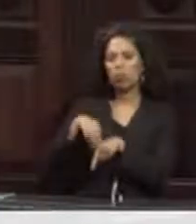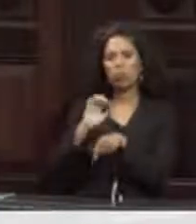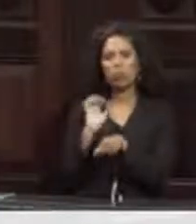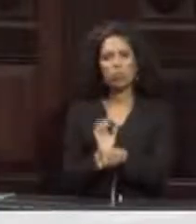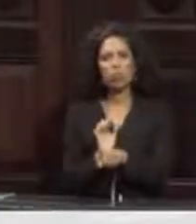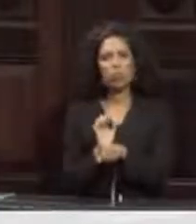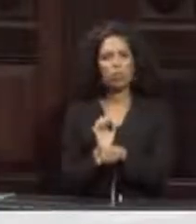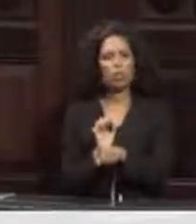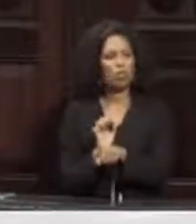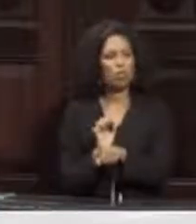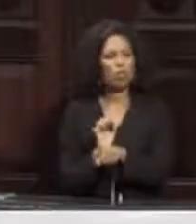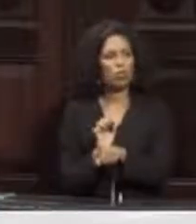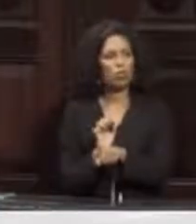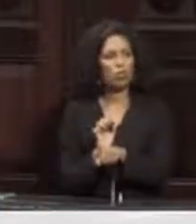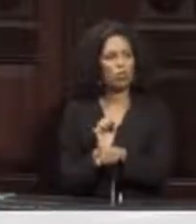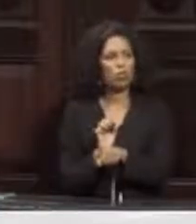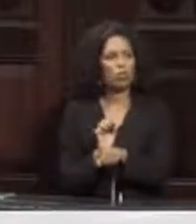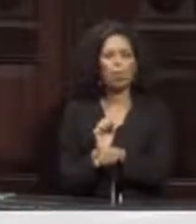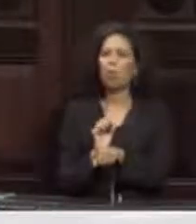Estado possa contrair